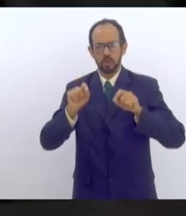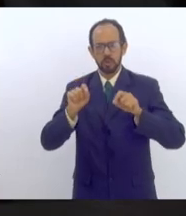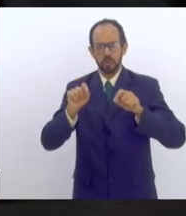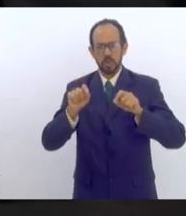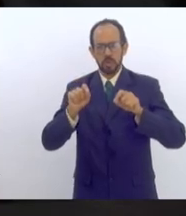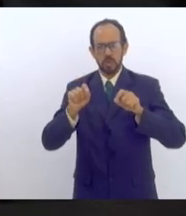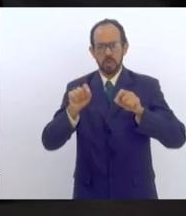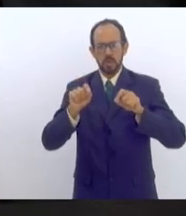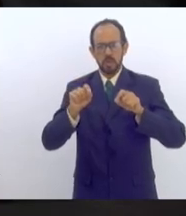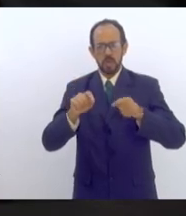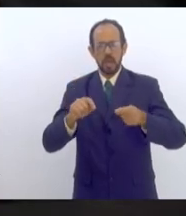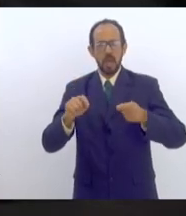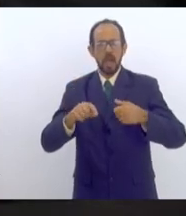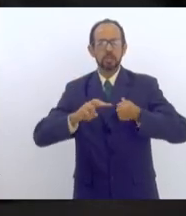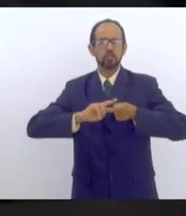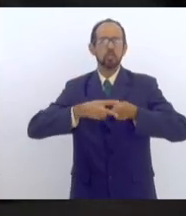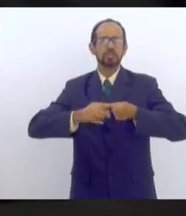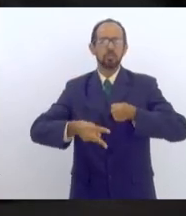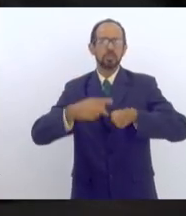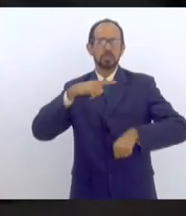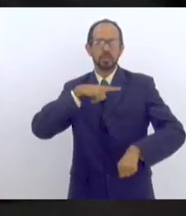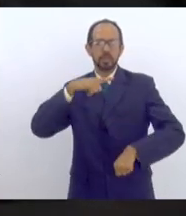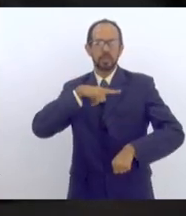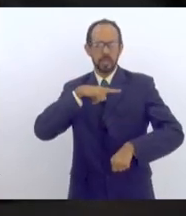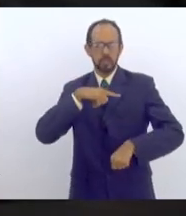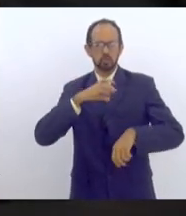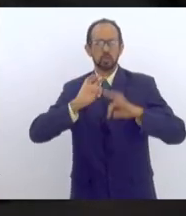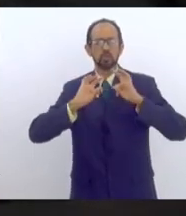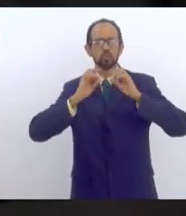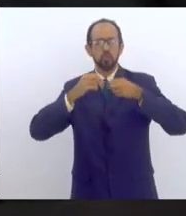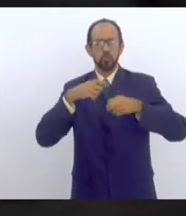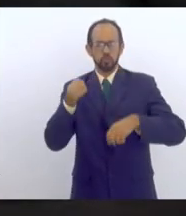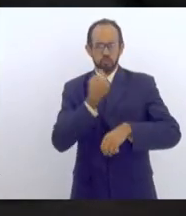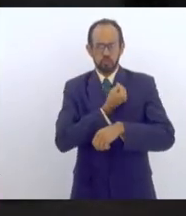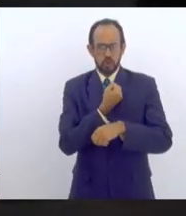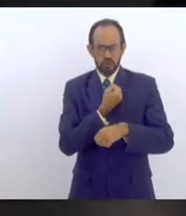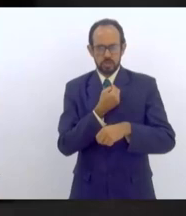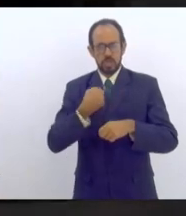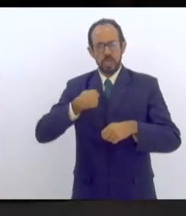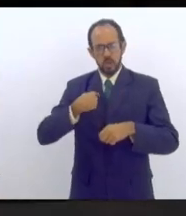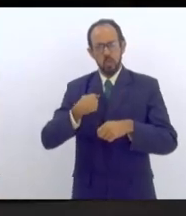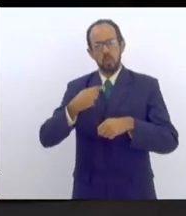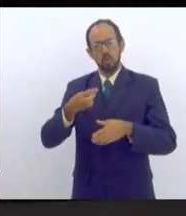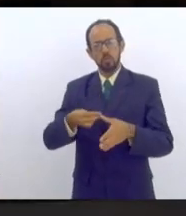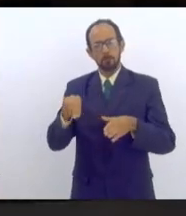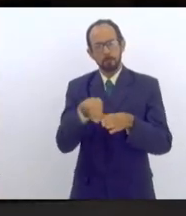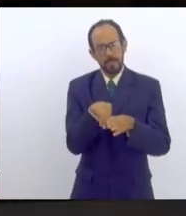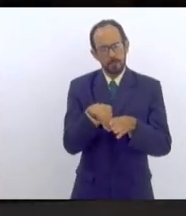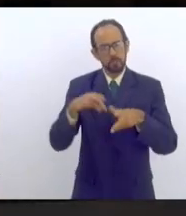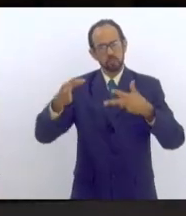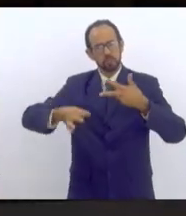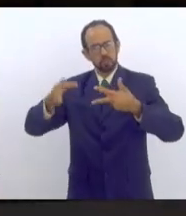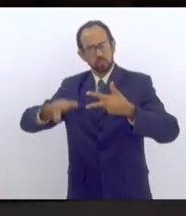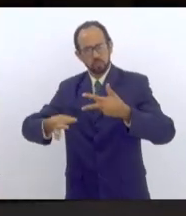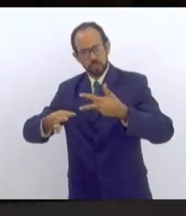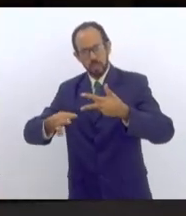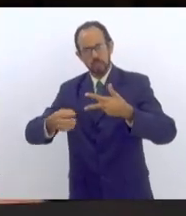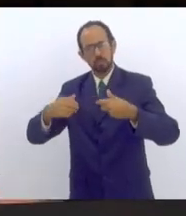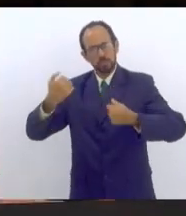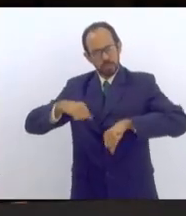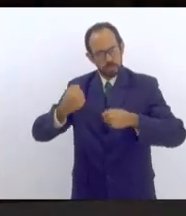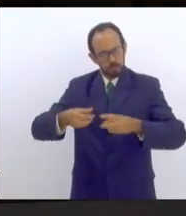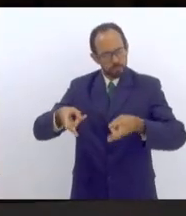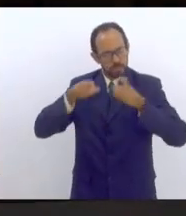nós. E aí eu incluo também os membros do Poder Judiciário. Para os olhos do povo, todos nós, alguma coisa de